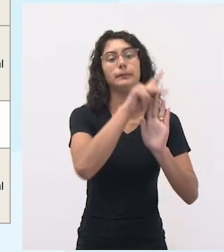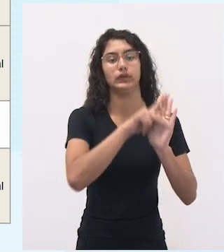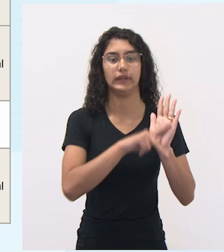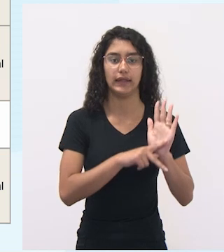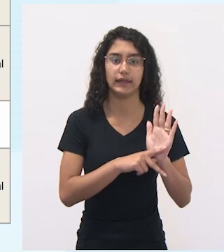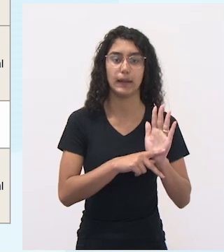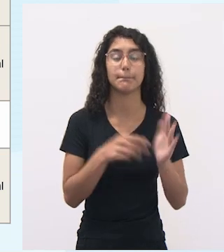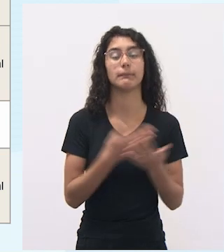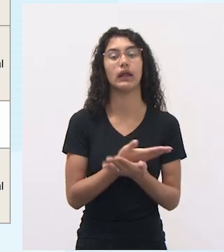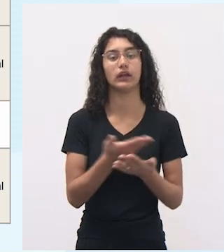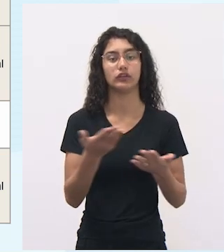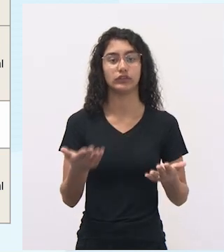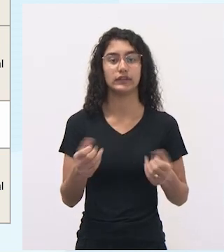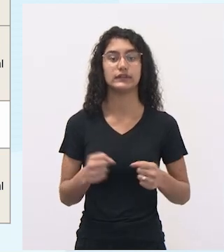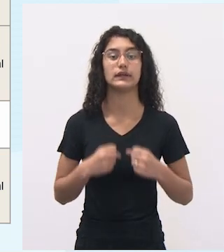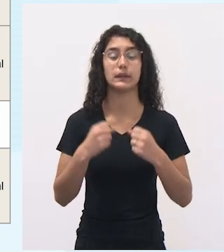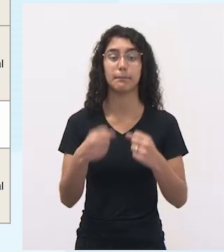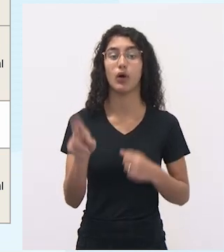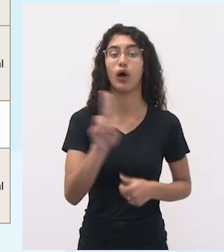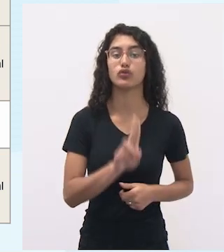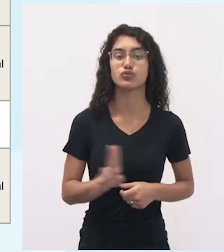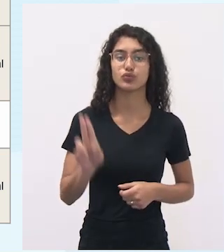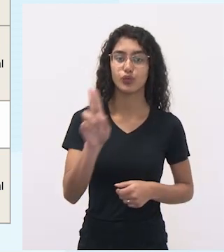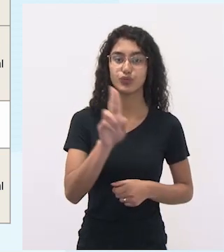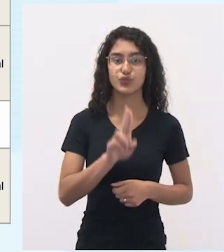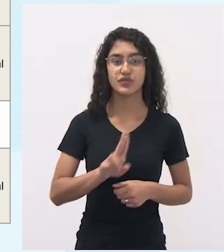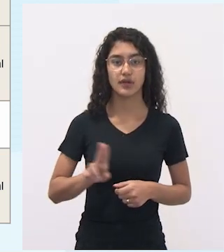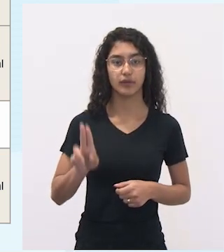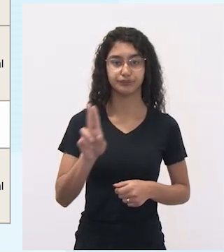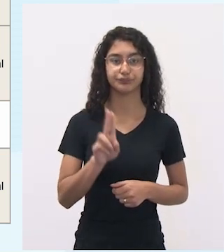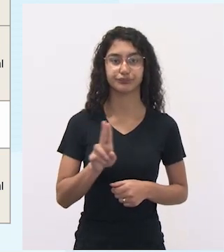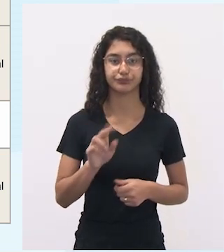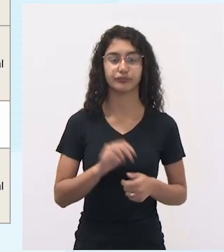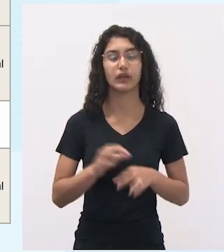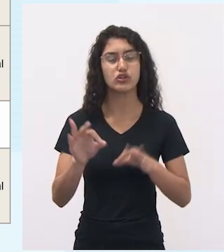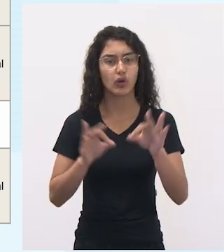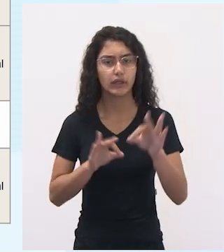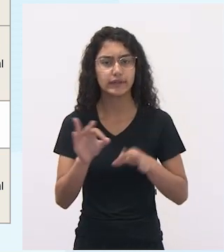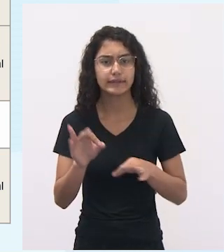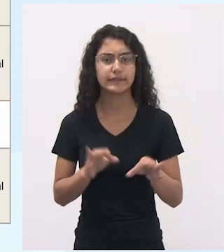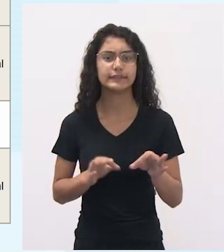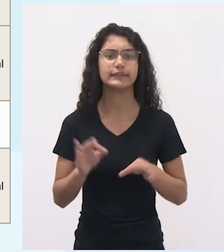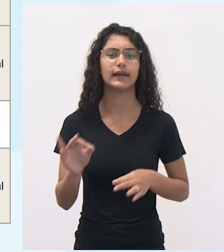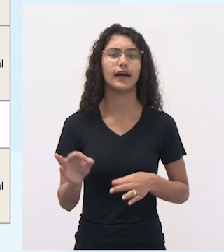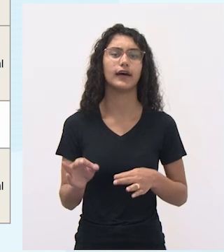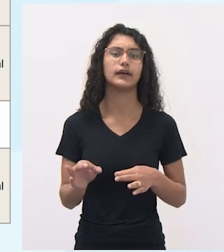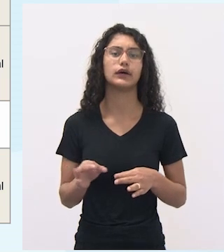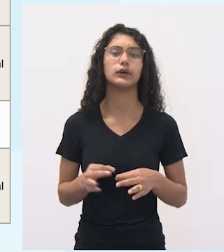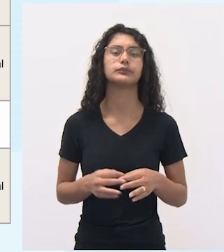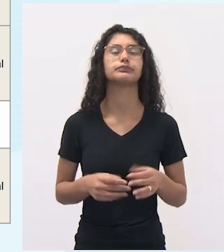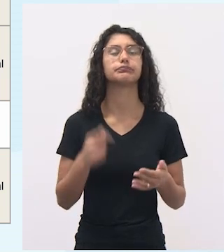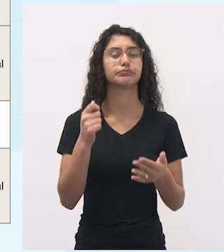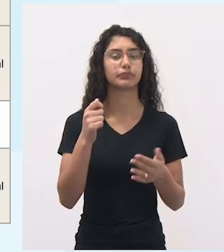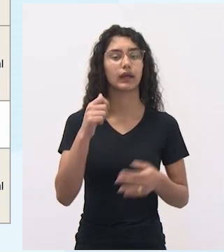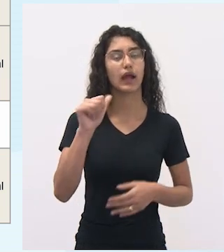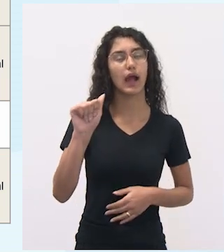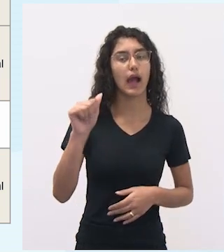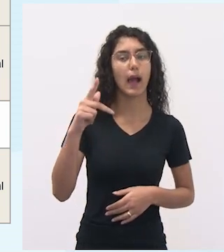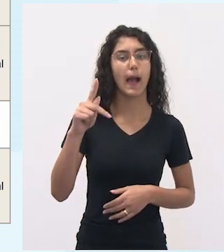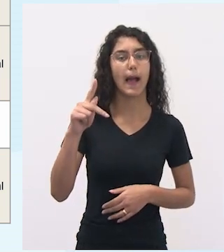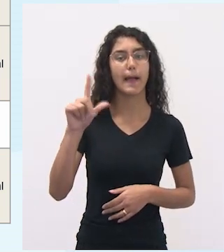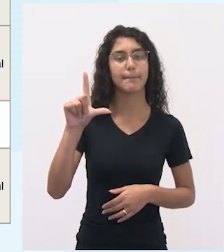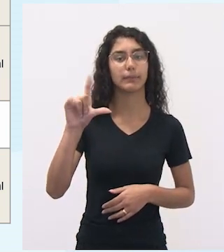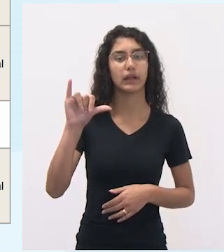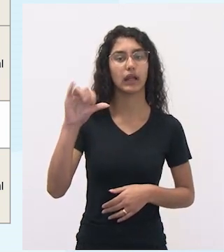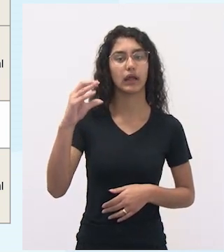também que vocês possam ter o contato, para que vocês possam se organizar para a aplicação. Então, é mais